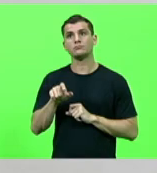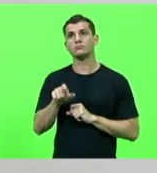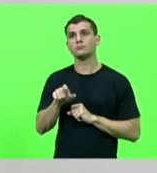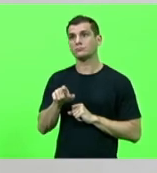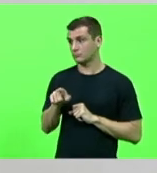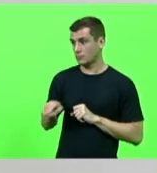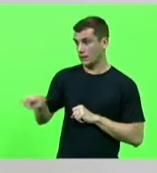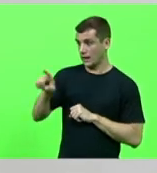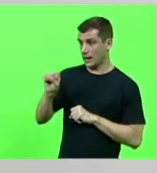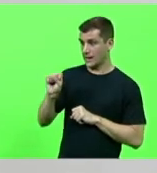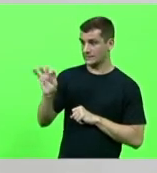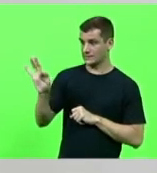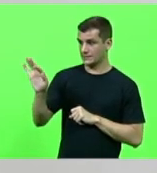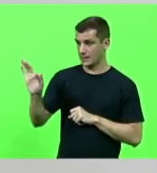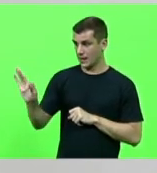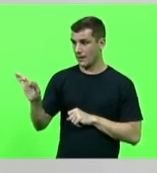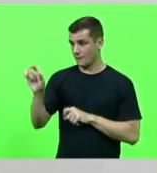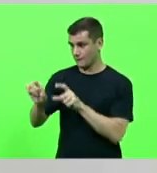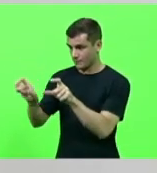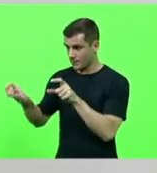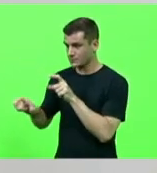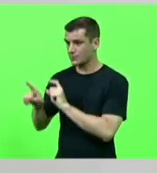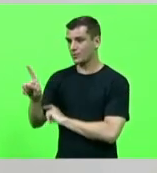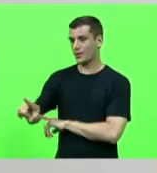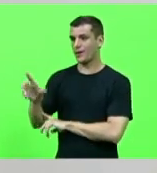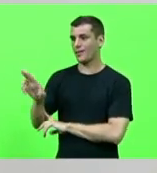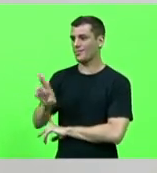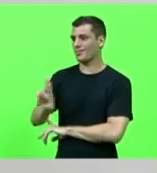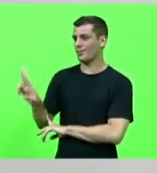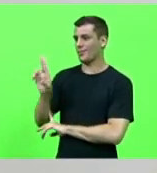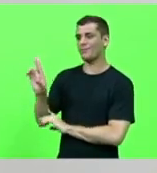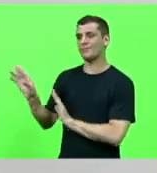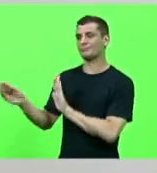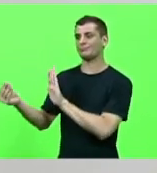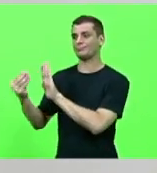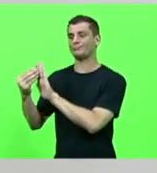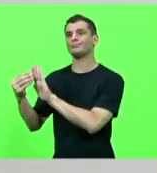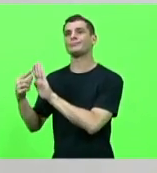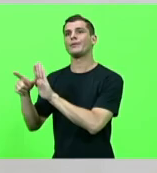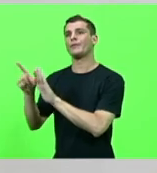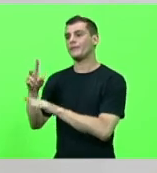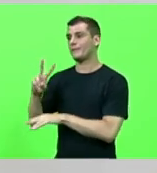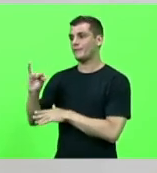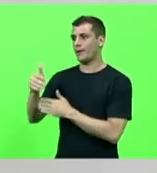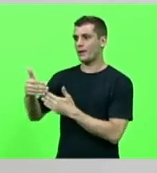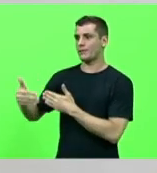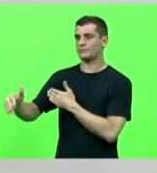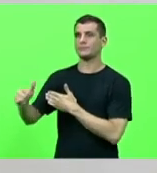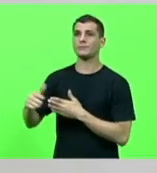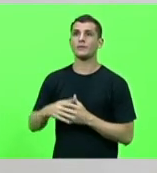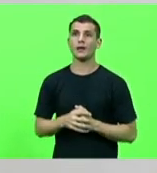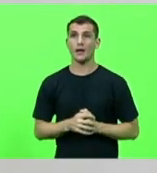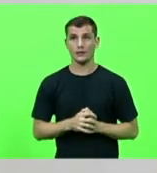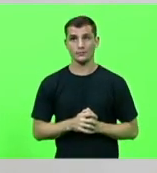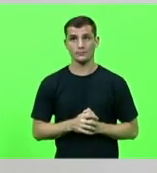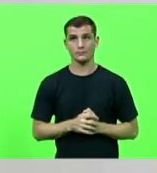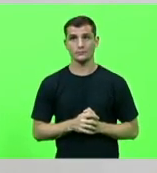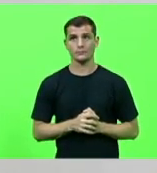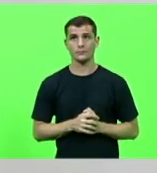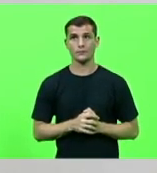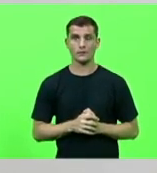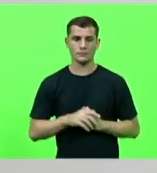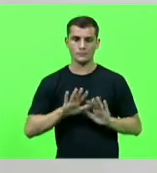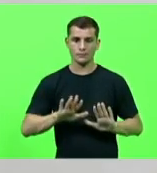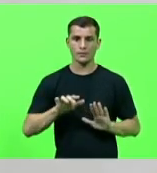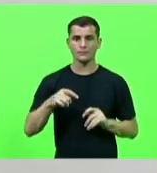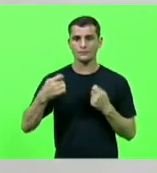nomeados. Mas por vocês quererem falar em tanto, nos dá o direito de exigir que se cumpra a Constituição